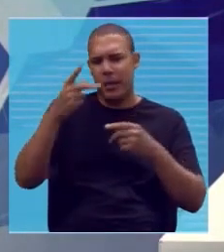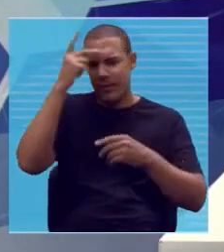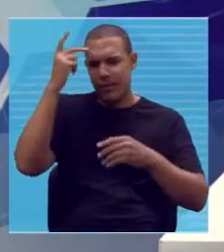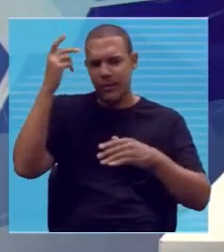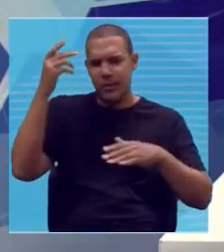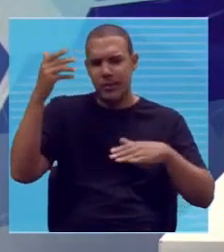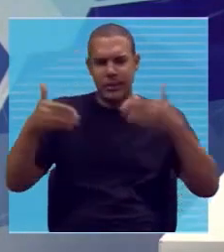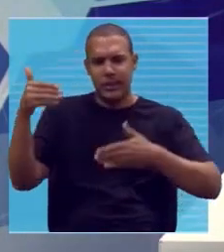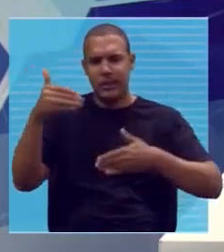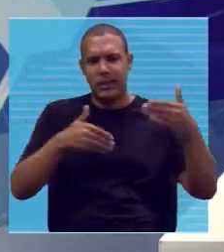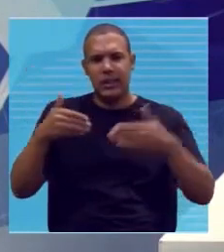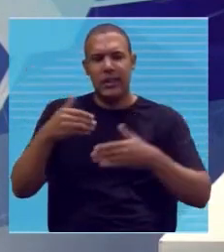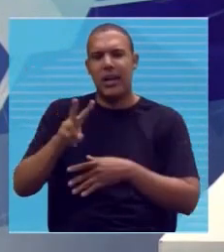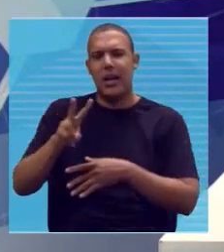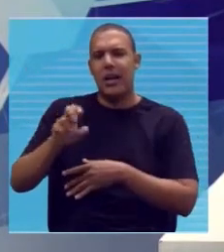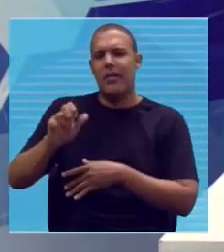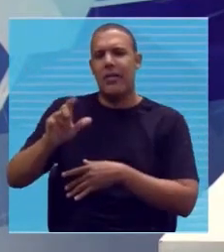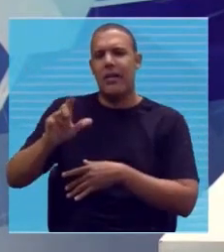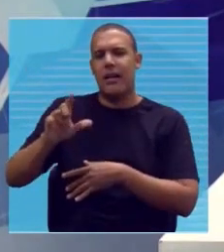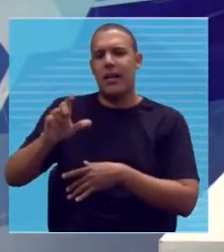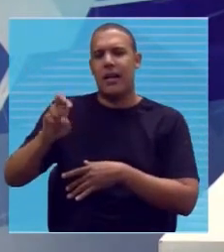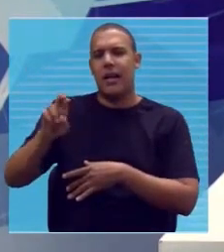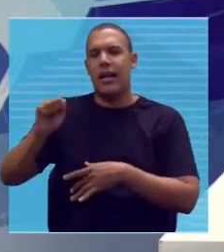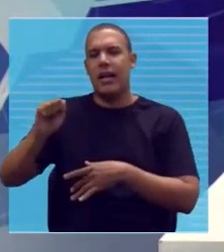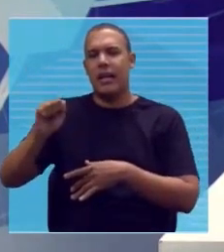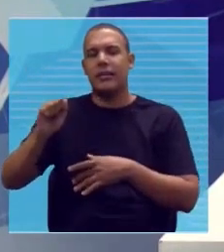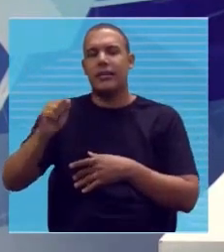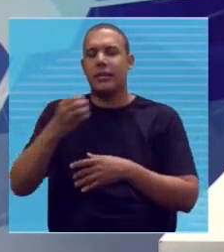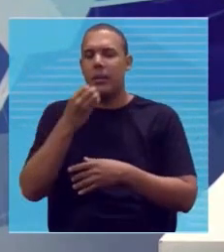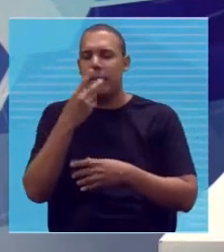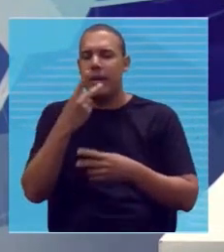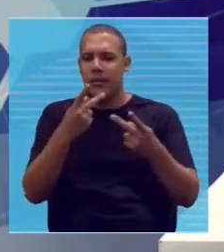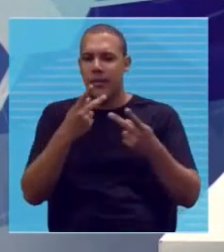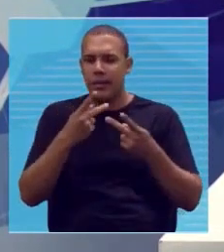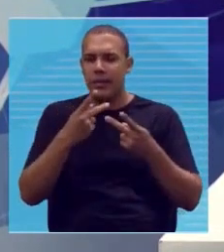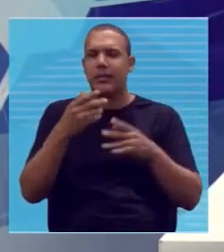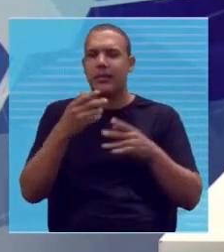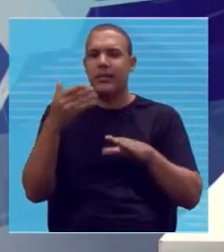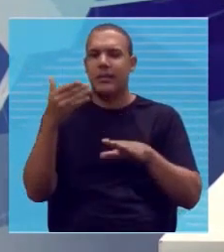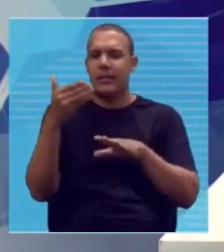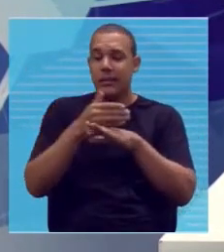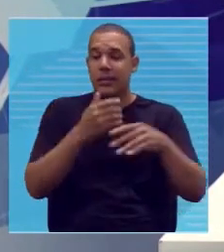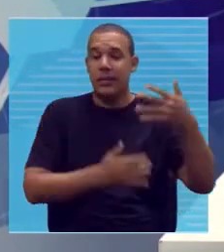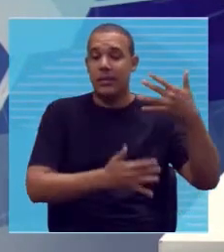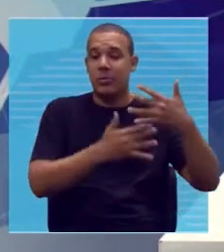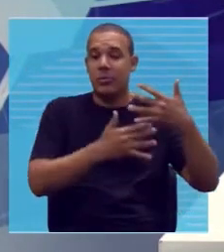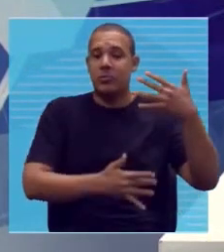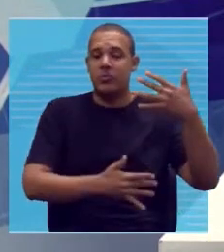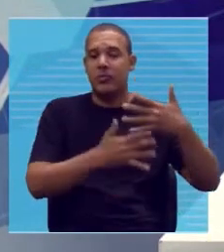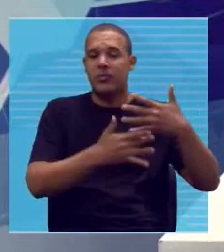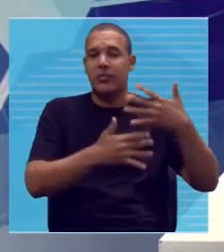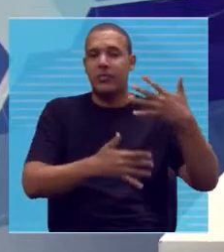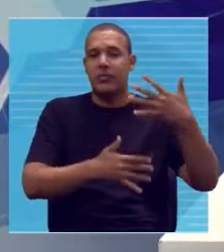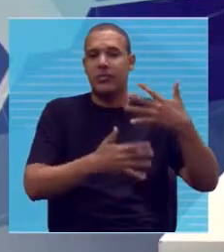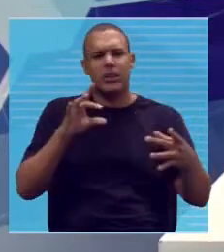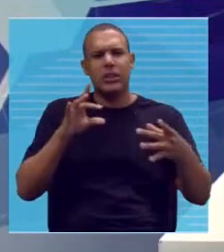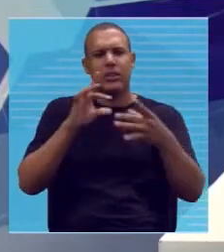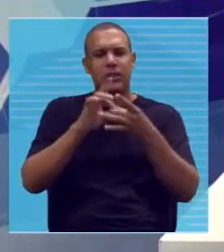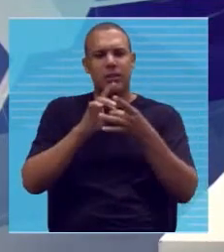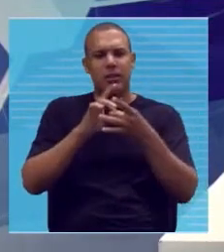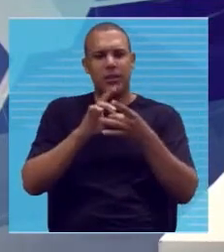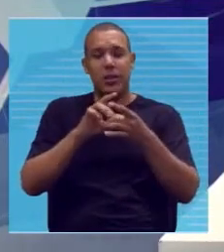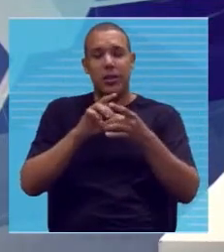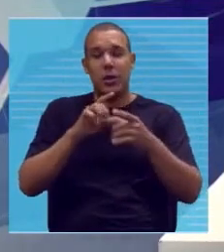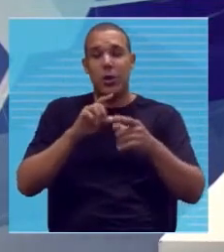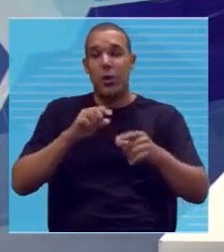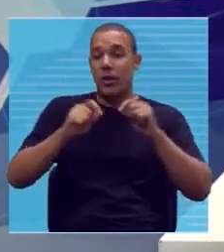Valéria Souza. Seja bem-vindo, Valéria. Fique à vontade, você está participando do nosso chat. Para você que está se conectando agora, o que, que a gente